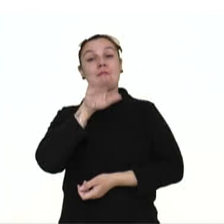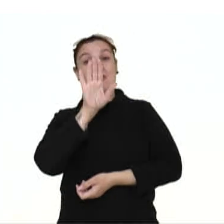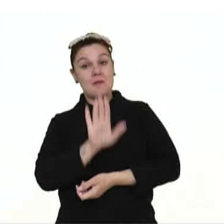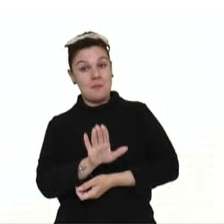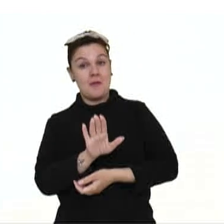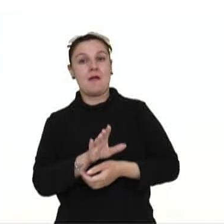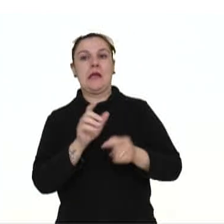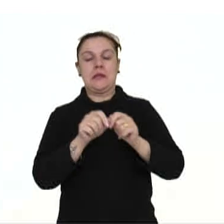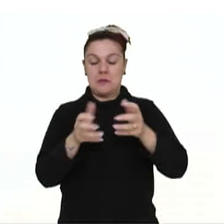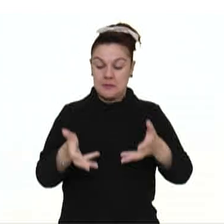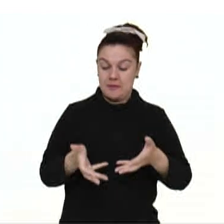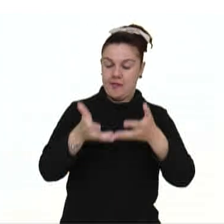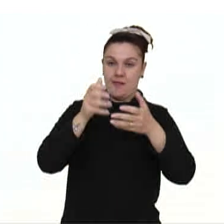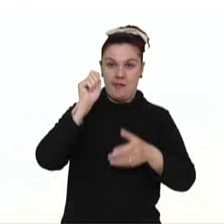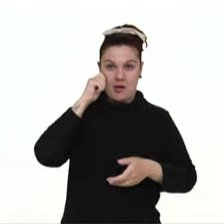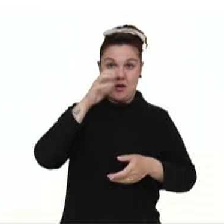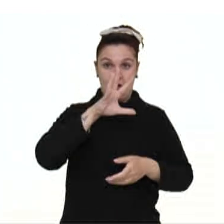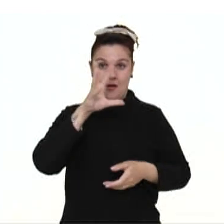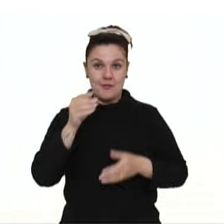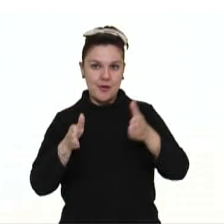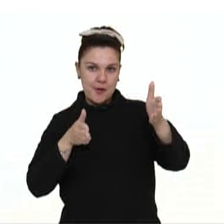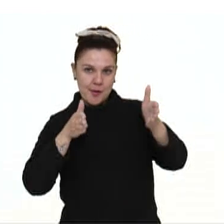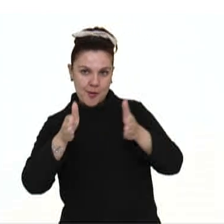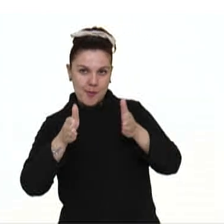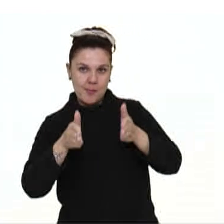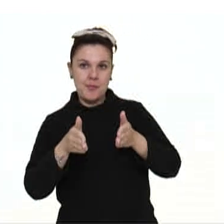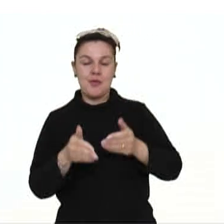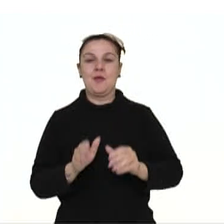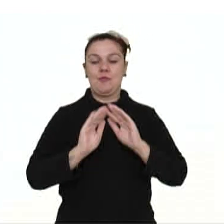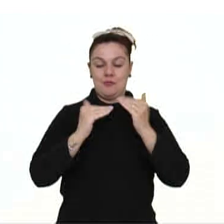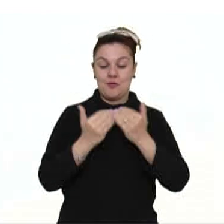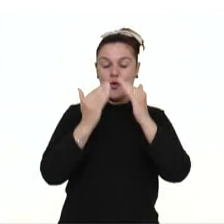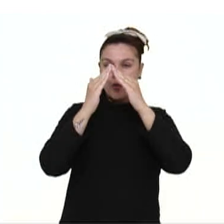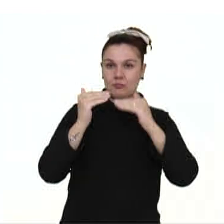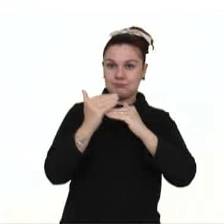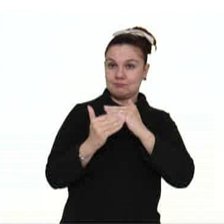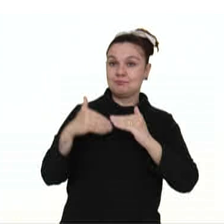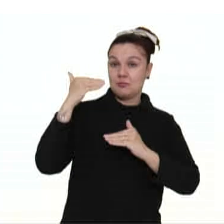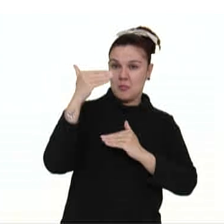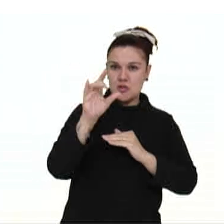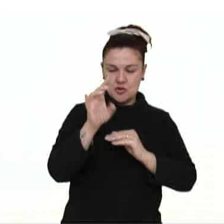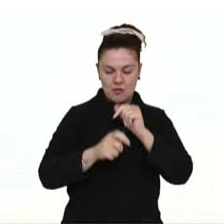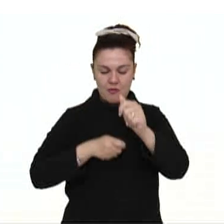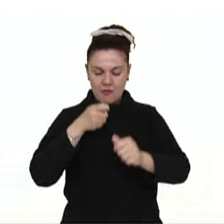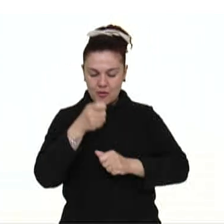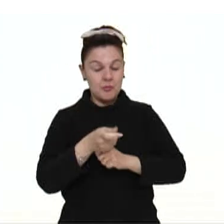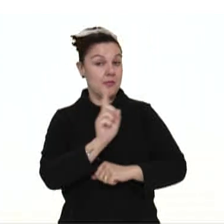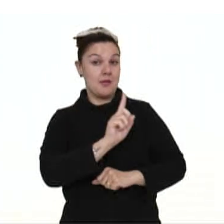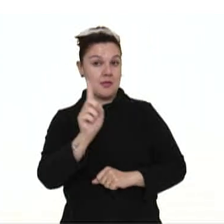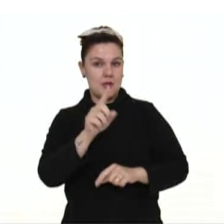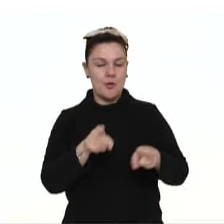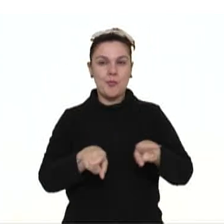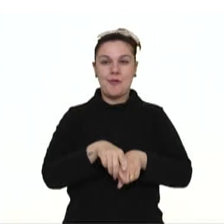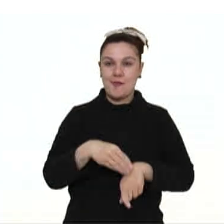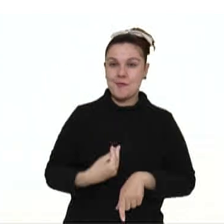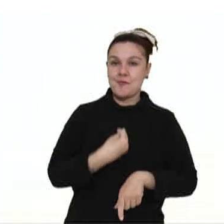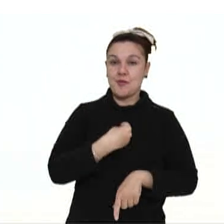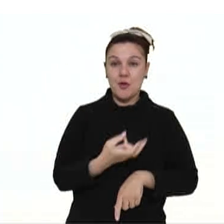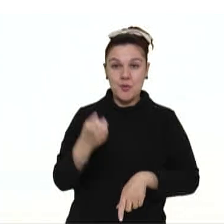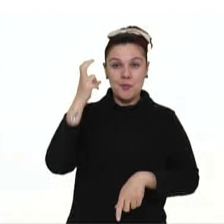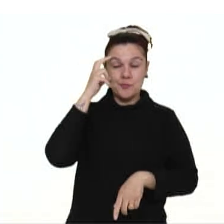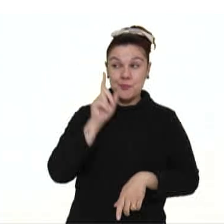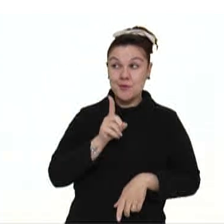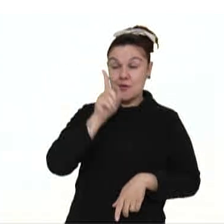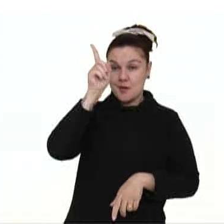Contudo, a contribuição africana no período colonial foi muito além do campo econômico, através da revivência das culturas